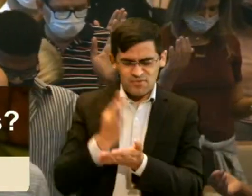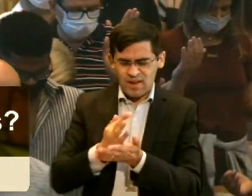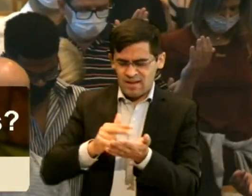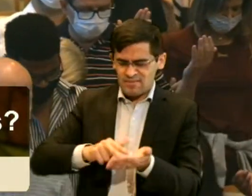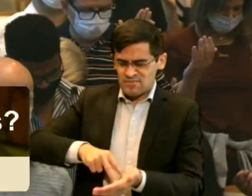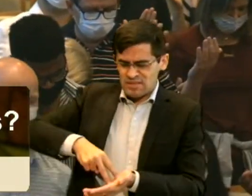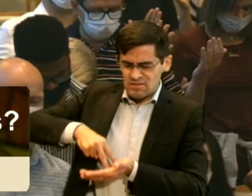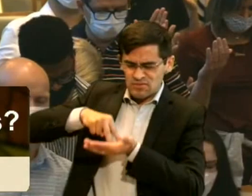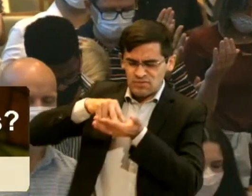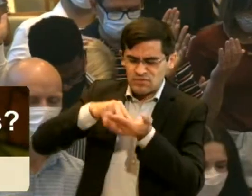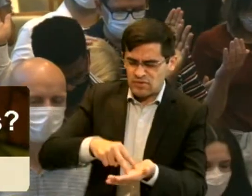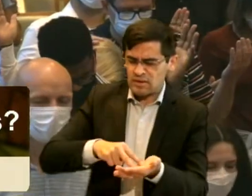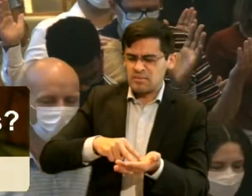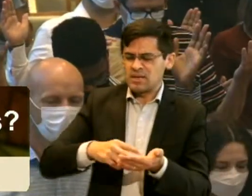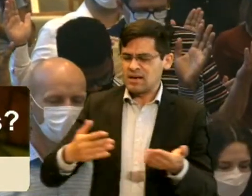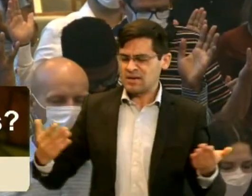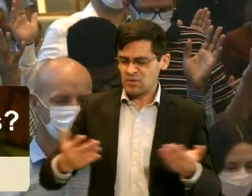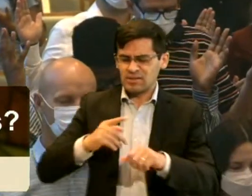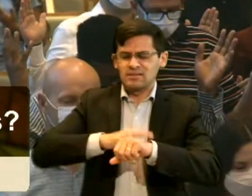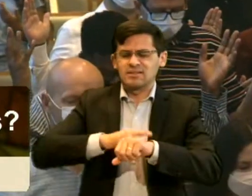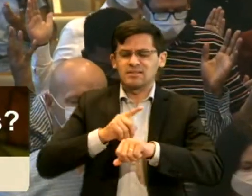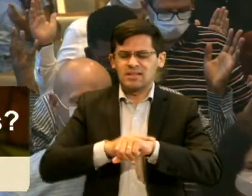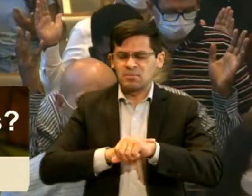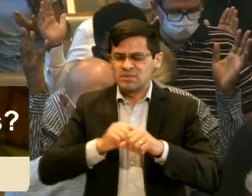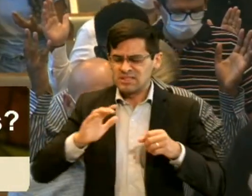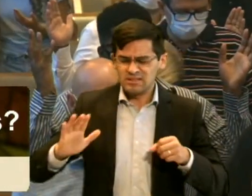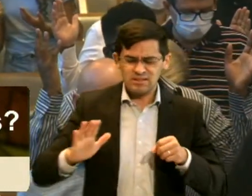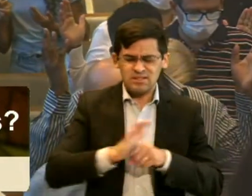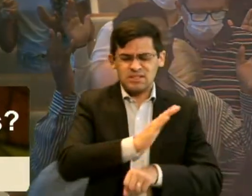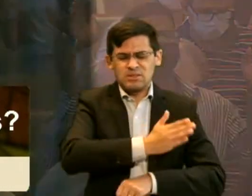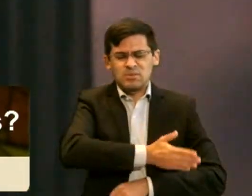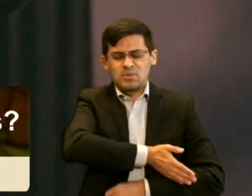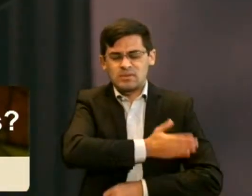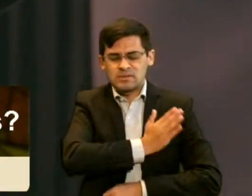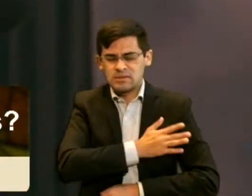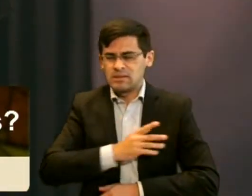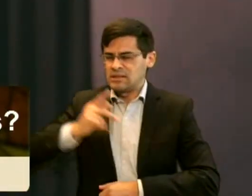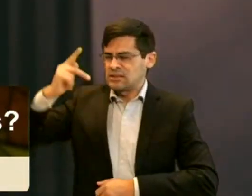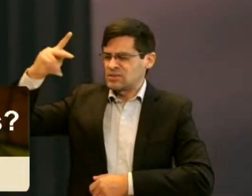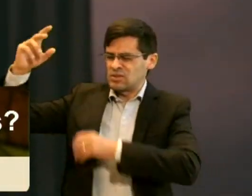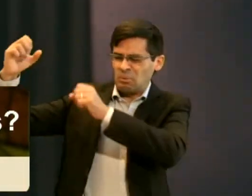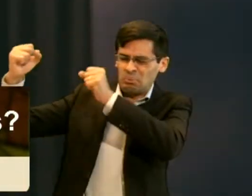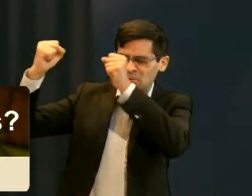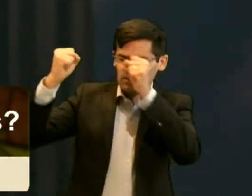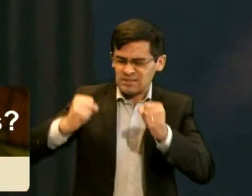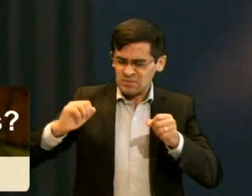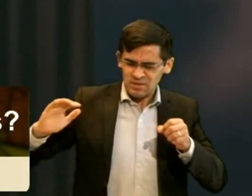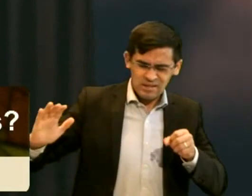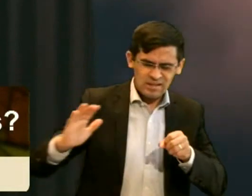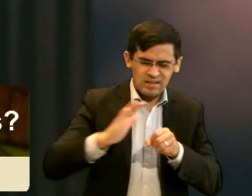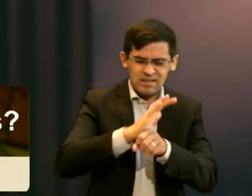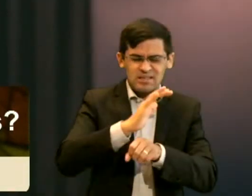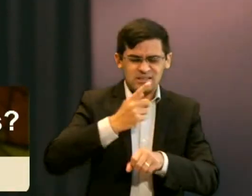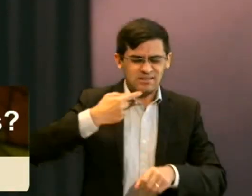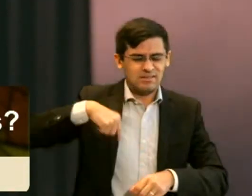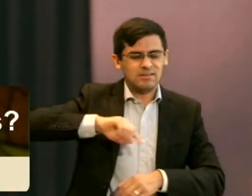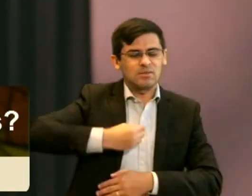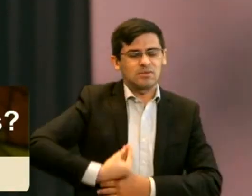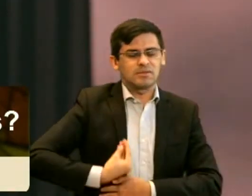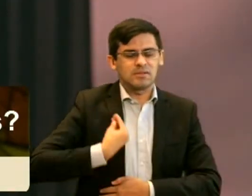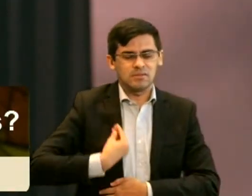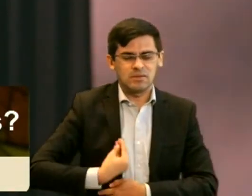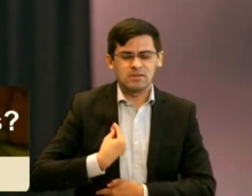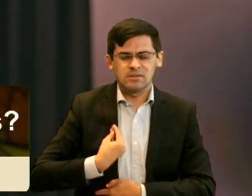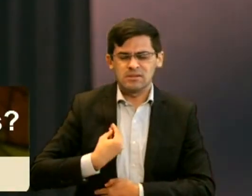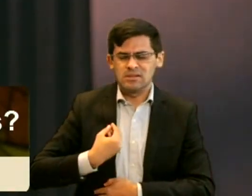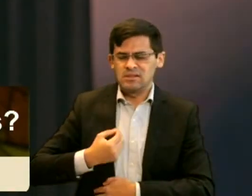ir adiante, que ela tome conta dos nossos corações. Que o Teu poder caia sobre este lugar. Que o Senhor